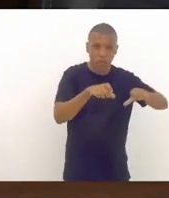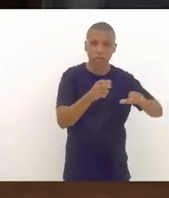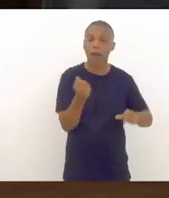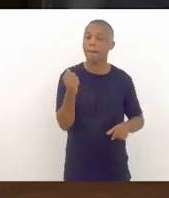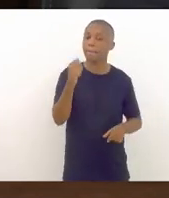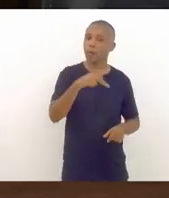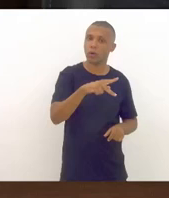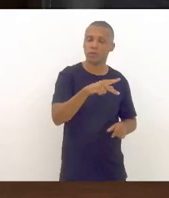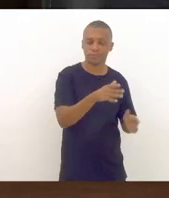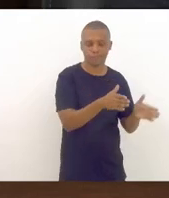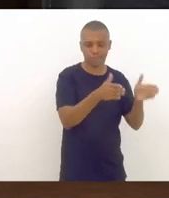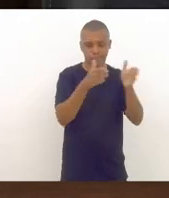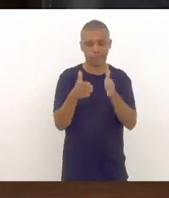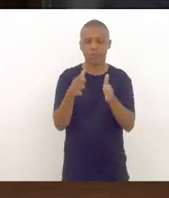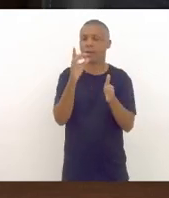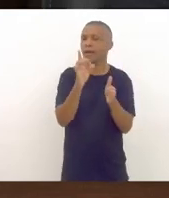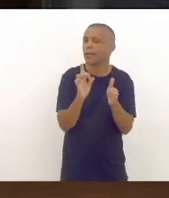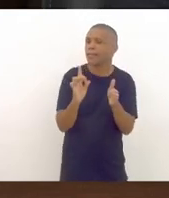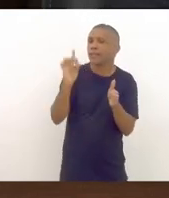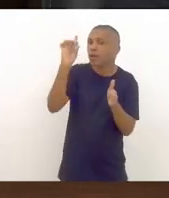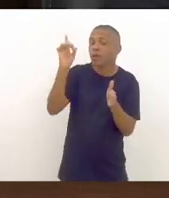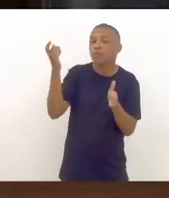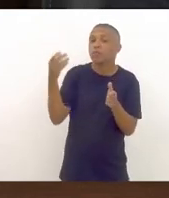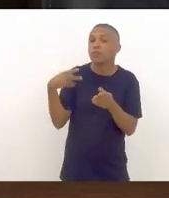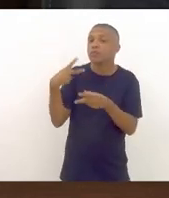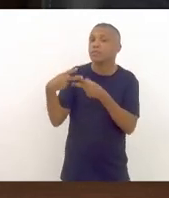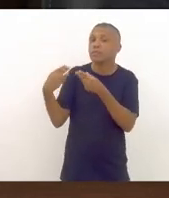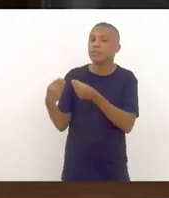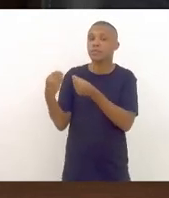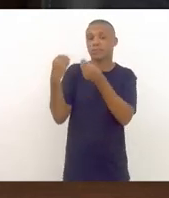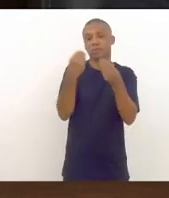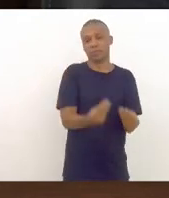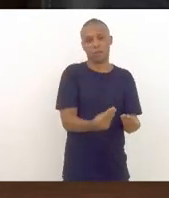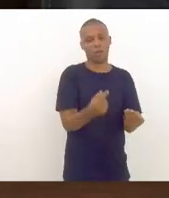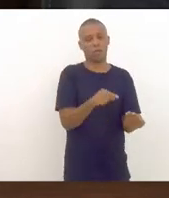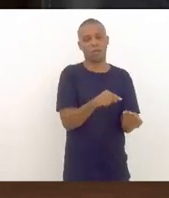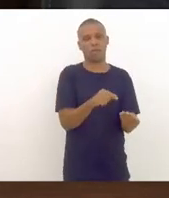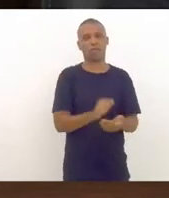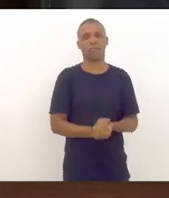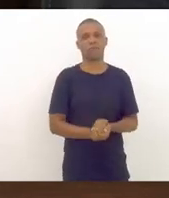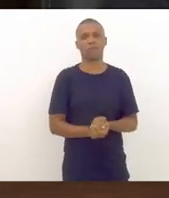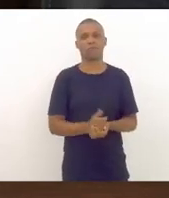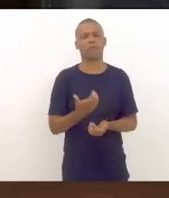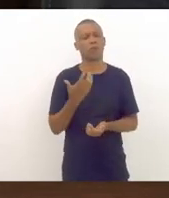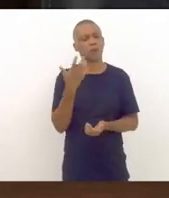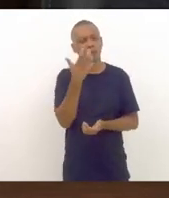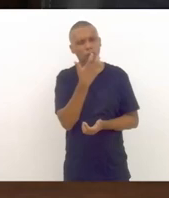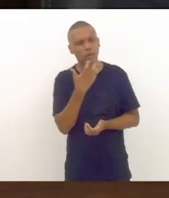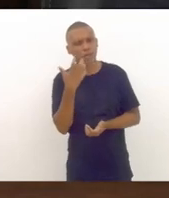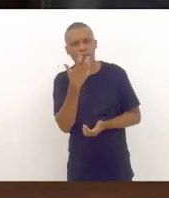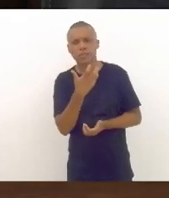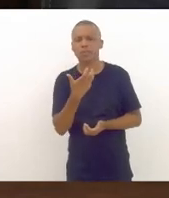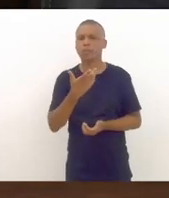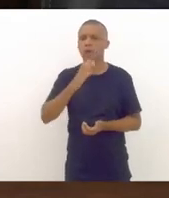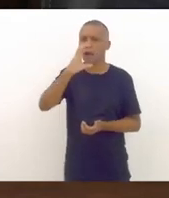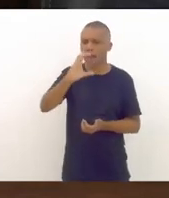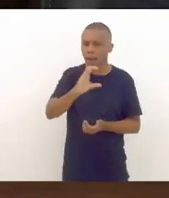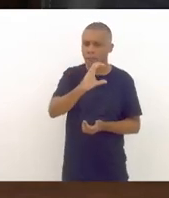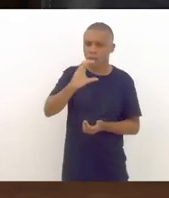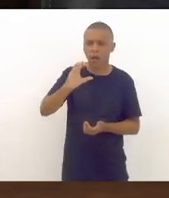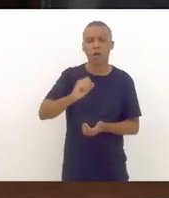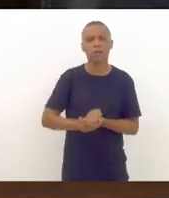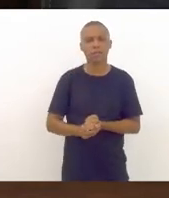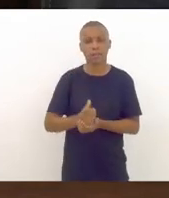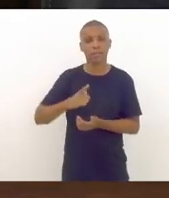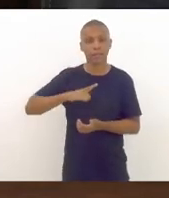Deus te dá um presente a um grande cantor católico, que ele tem